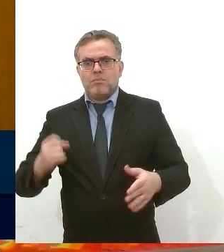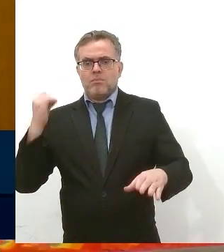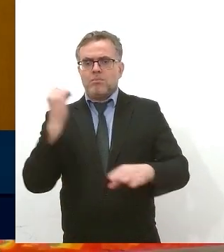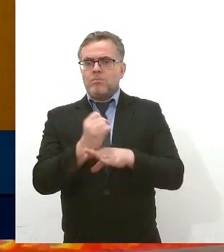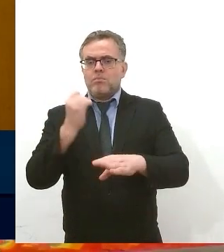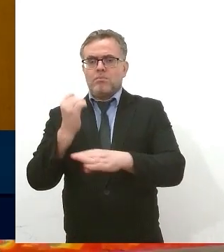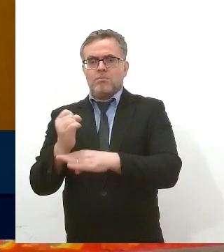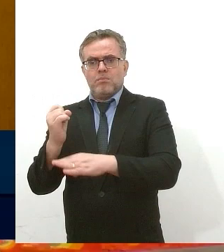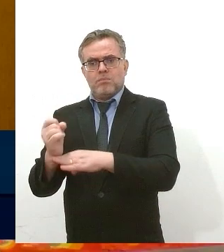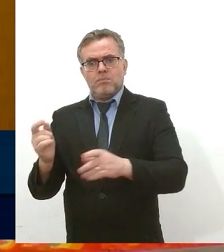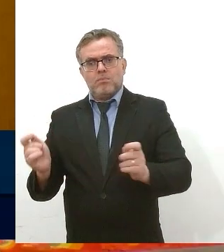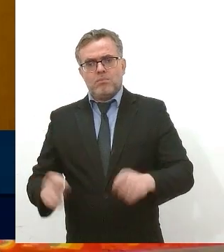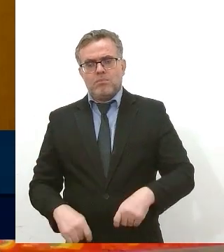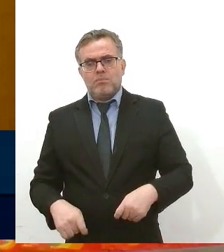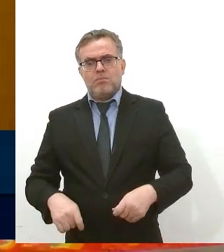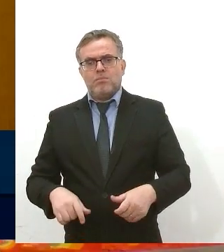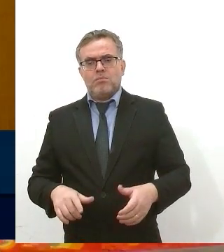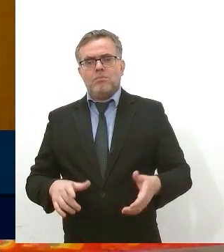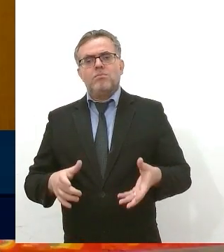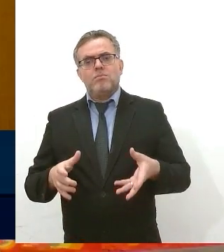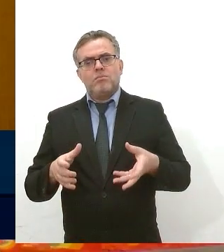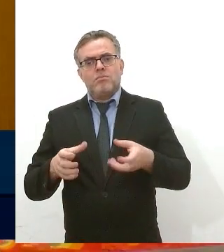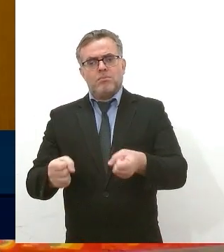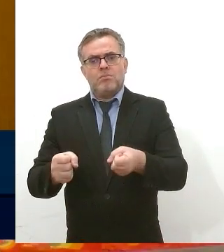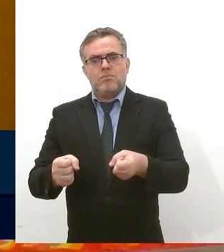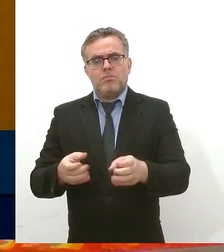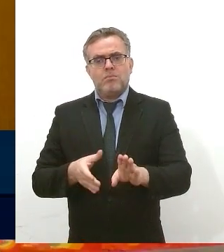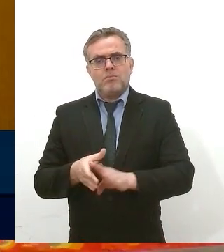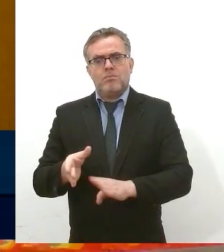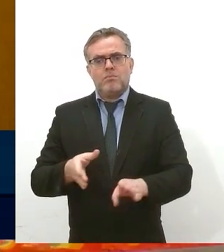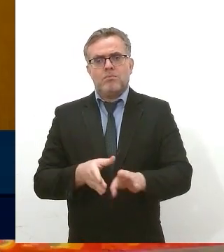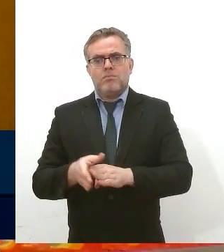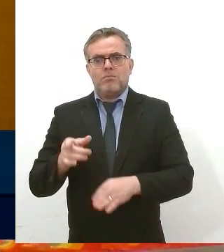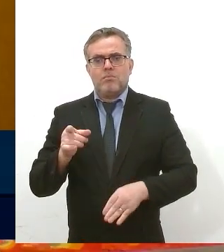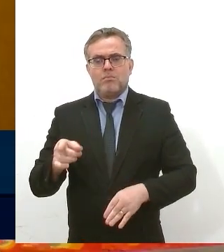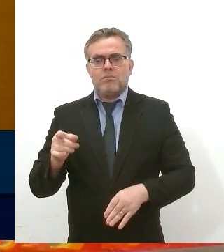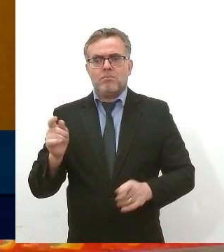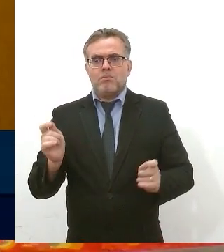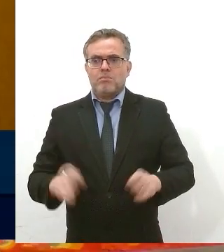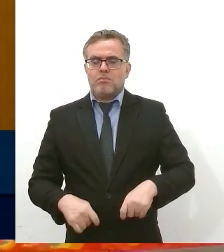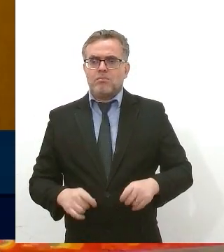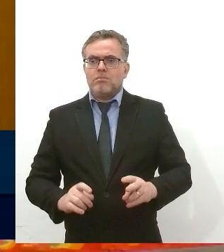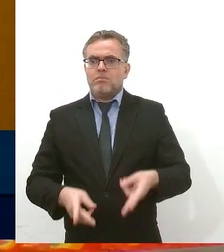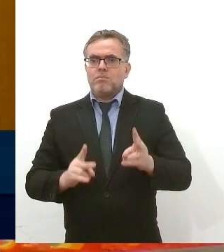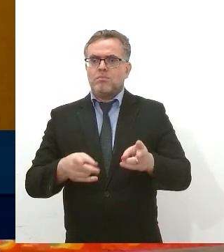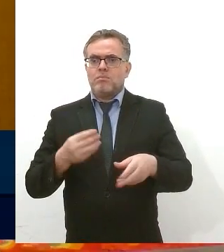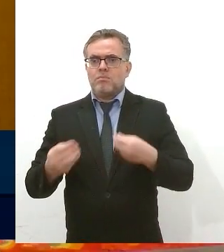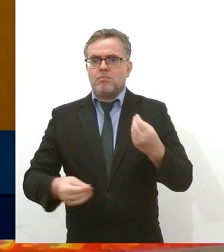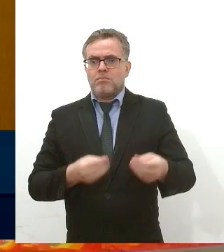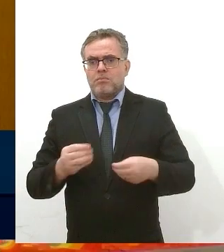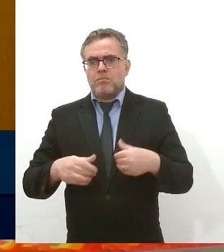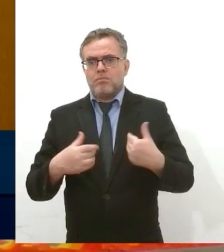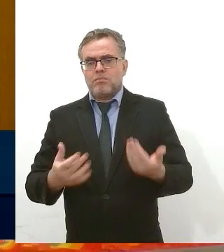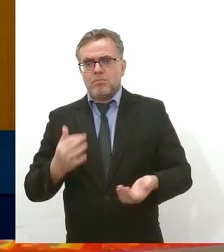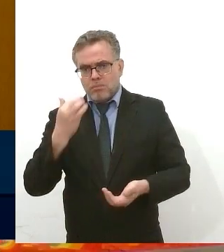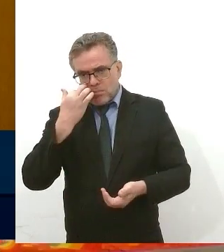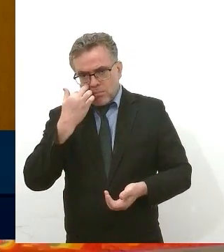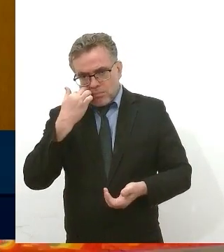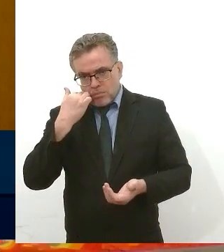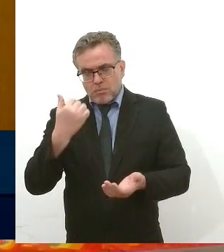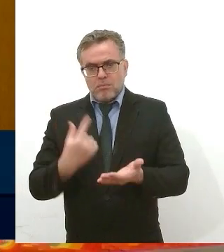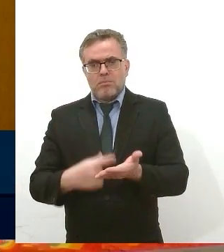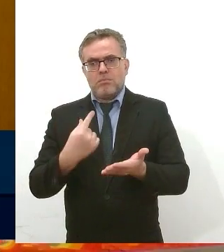detido, né, orientado com a professora para não promover, não